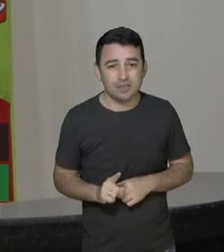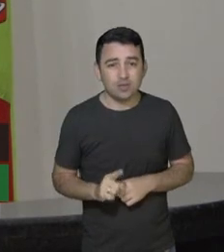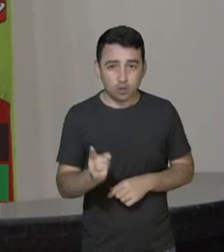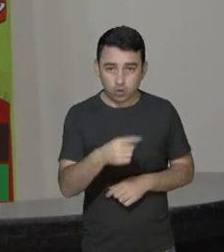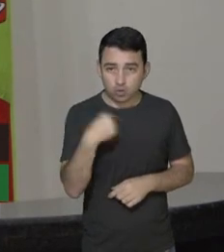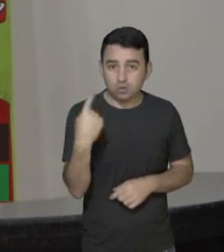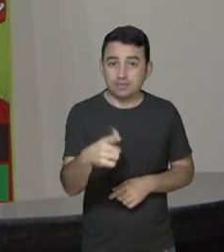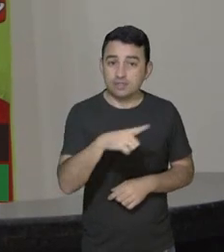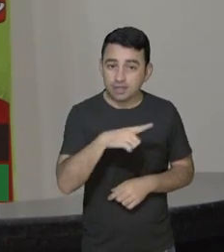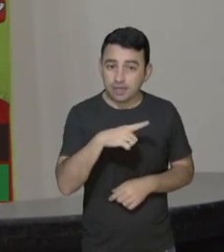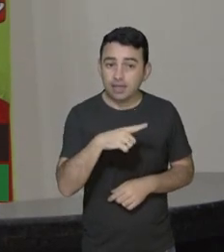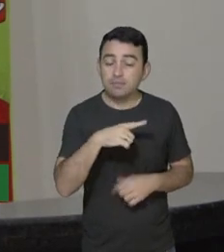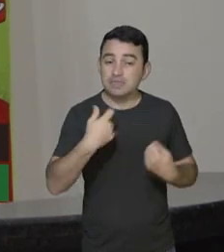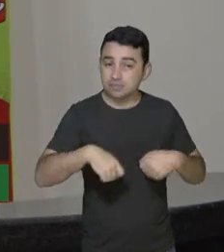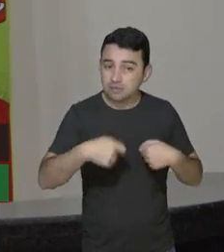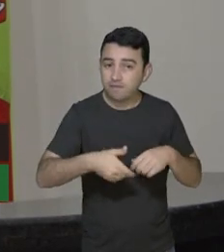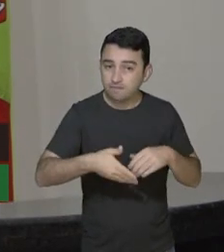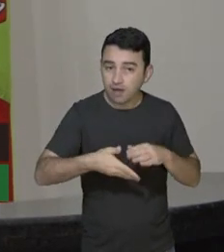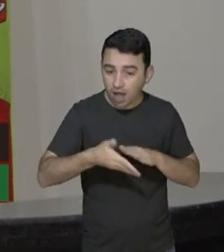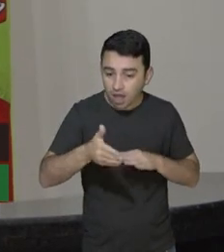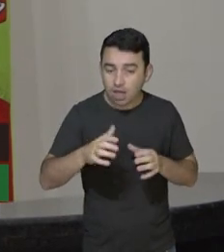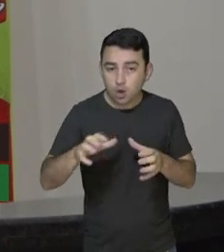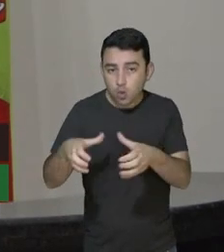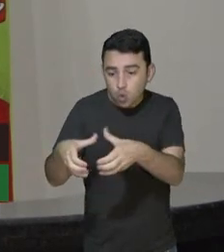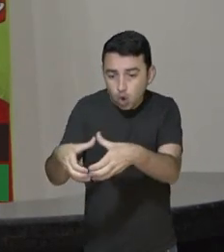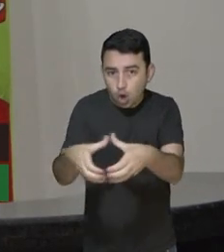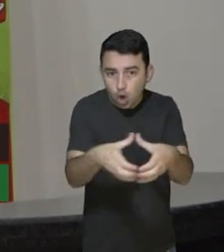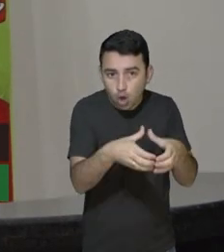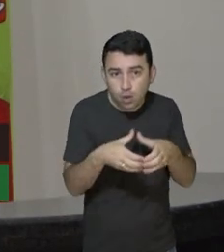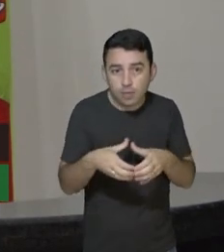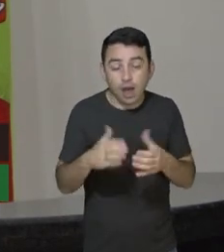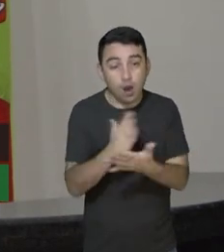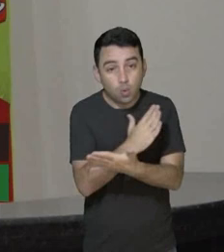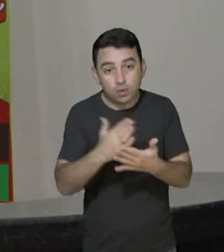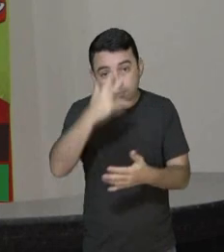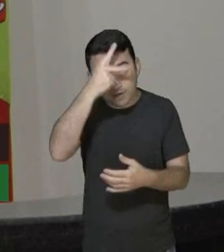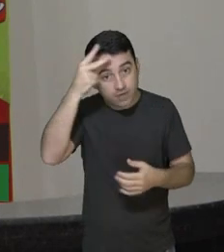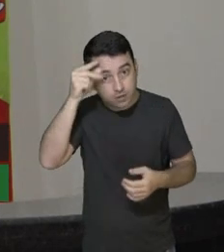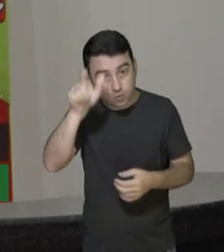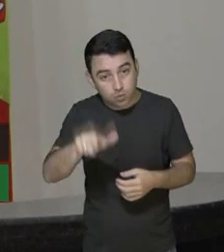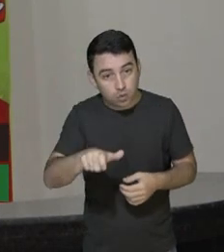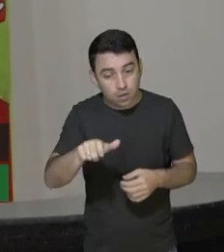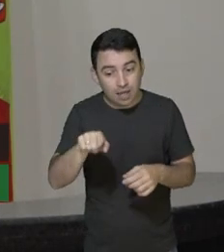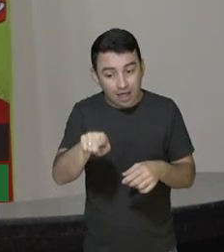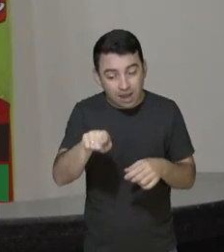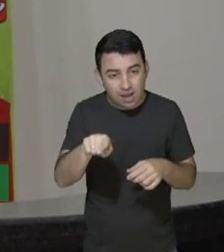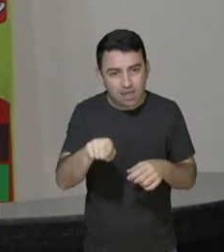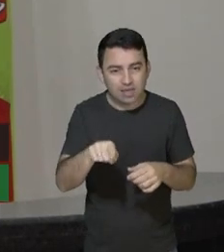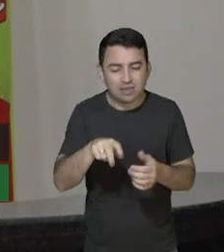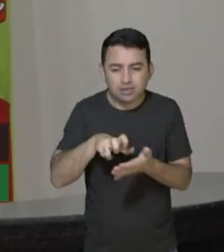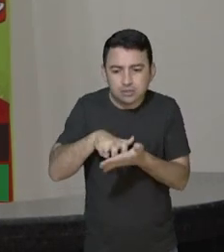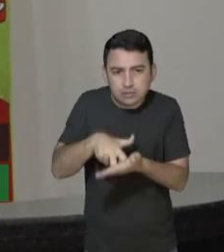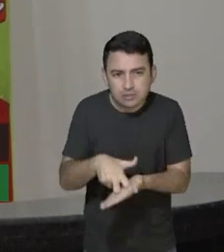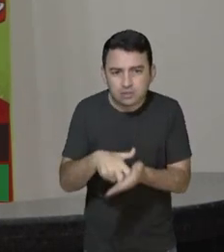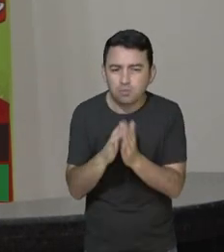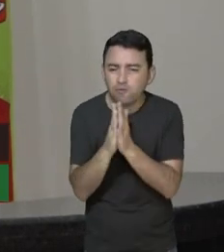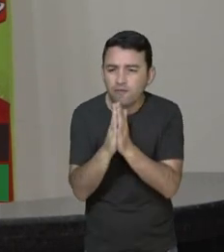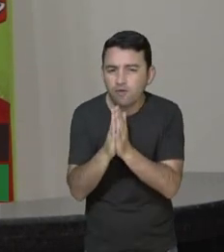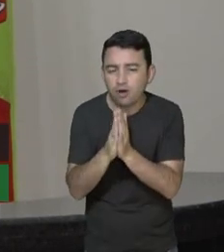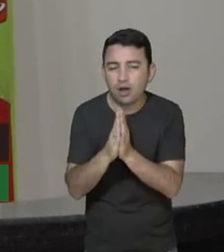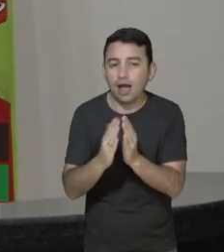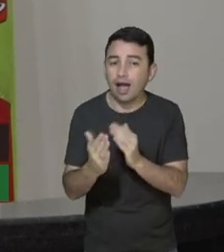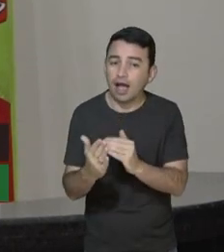tivemos que ir em bloco algumas prefeituras para pedir, implorar, nos ajoelhar aos prefeitos para